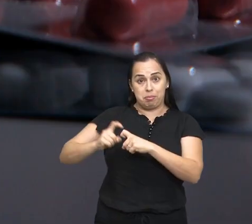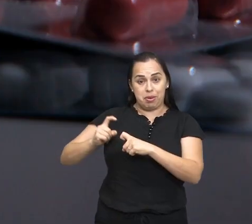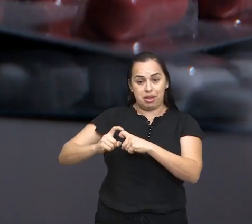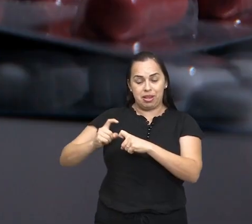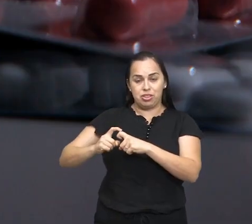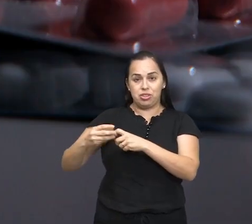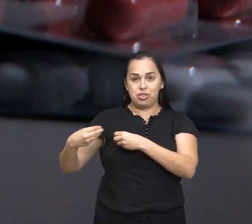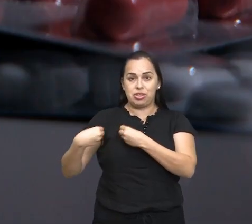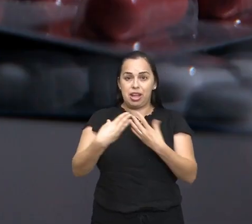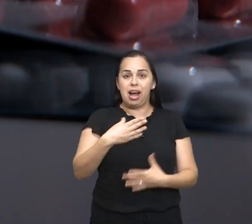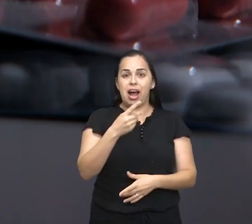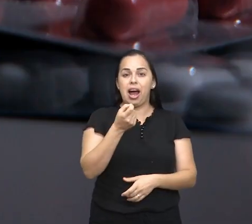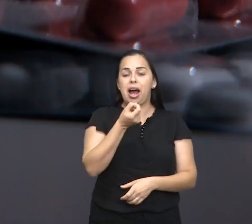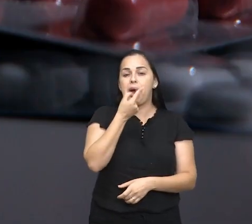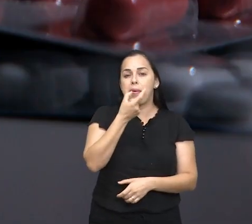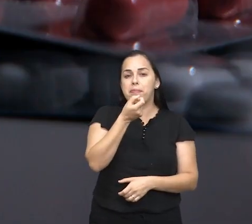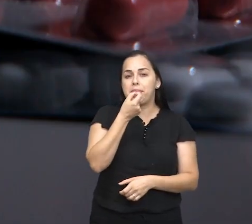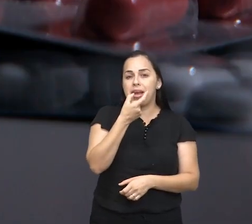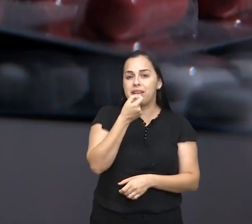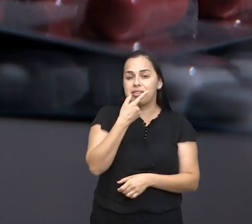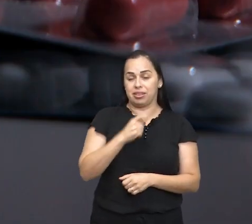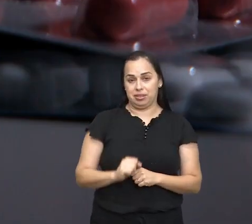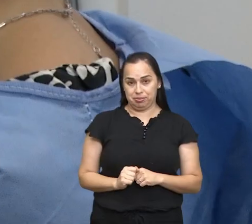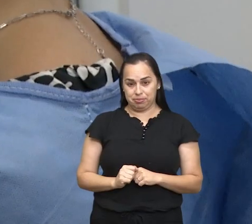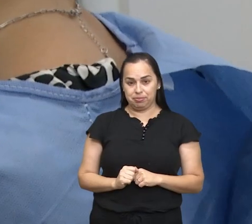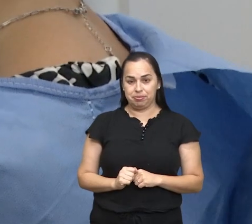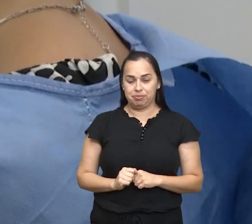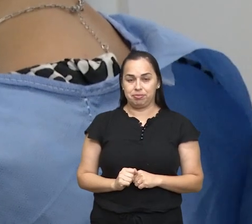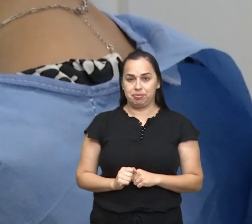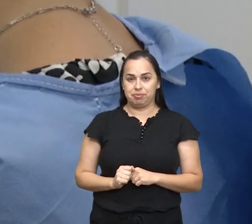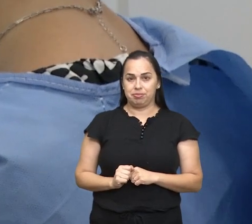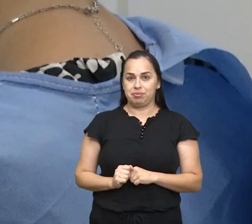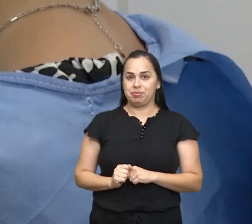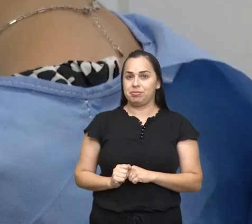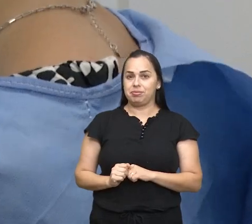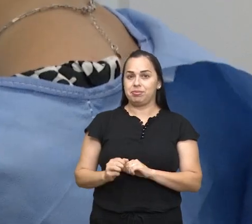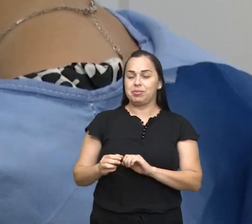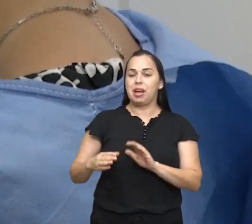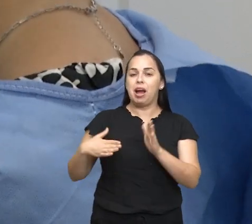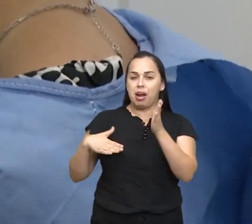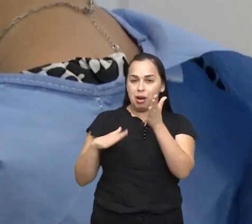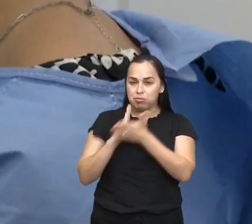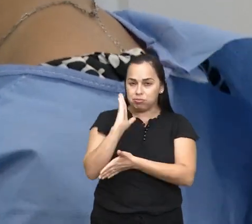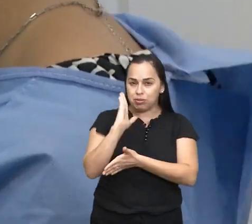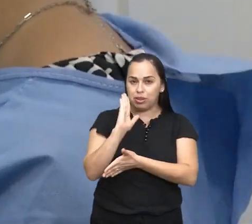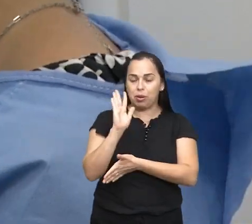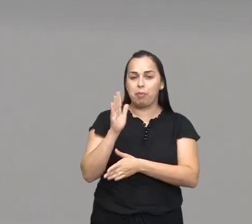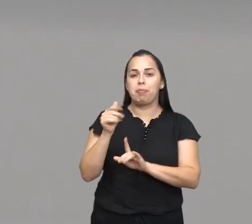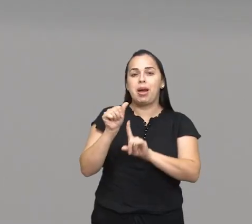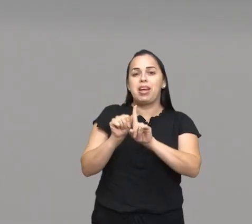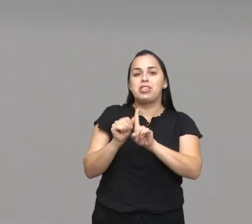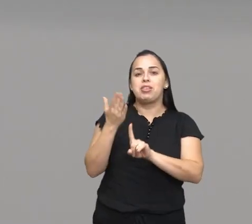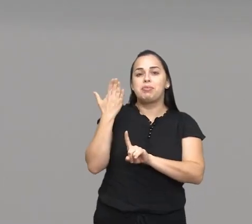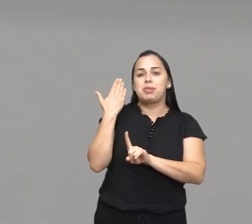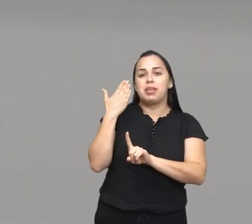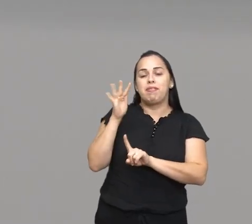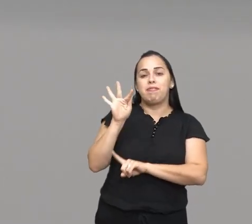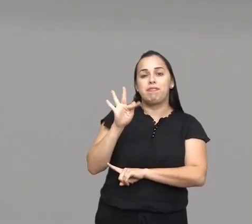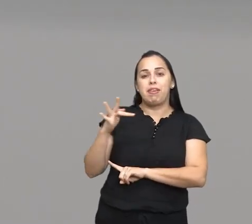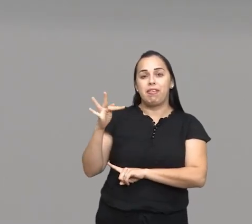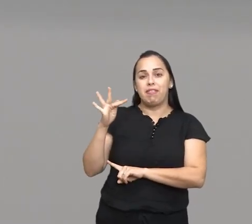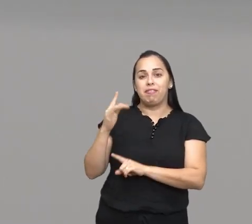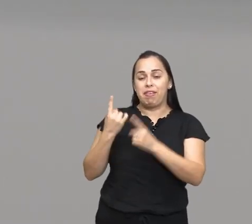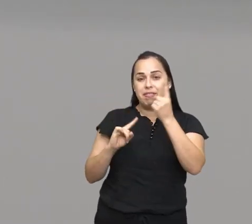saúde de remédios de uso oral contra o câncer. A nova norma, aprovada pelo Congresso em fevereiro, foi sancionada